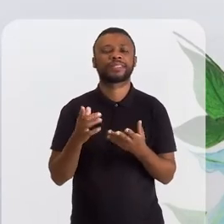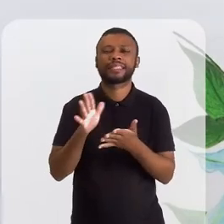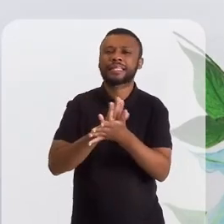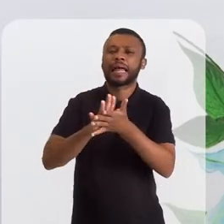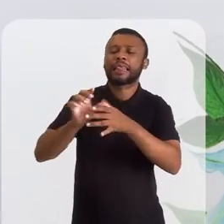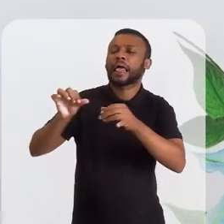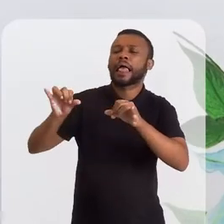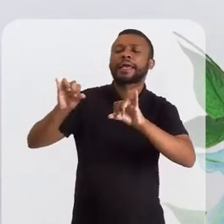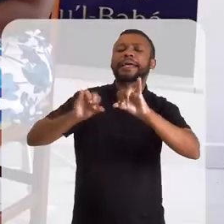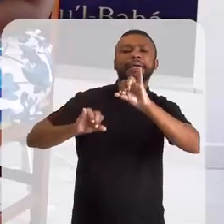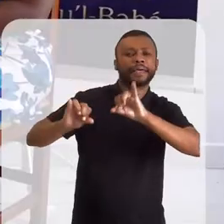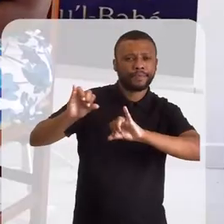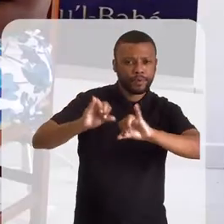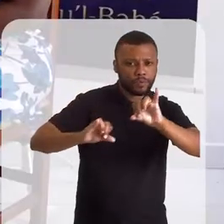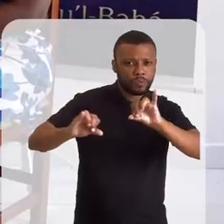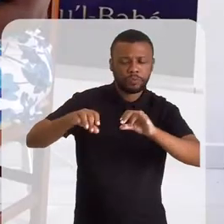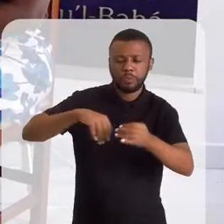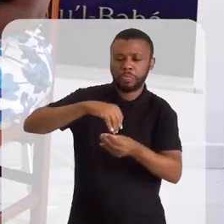pode,